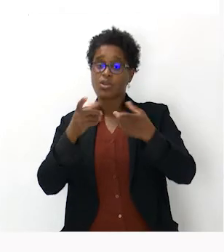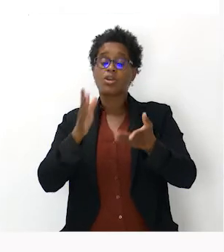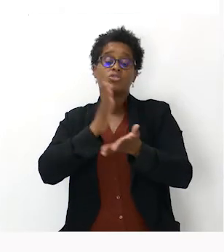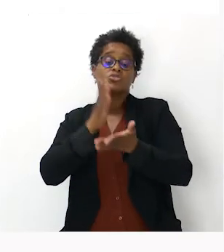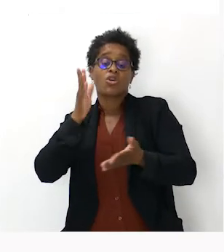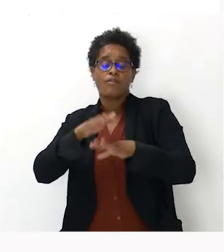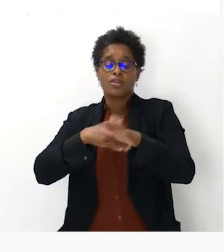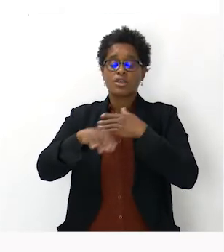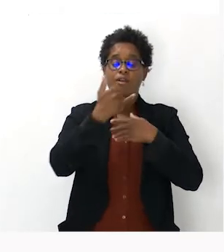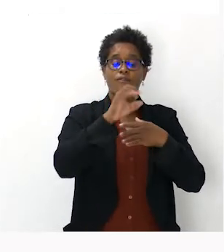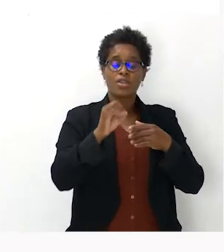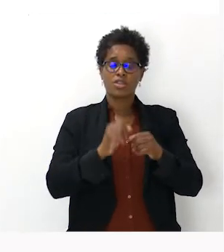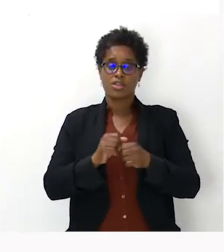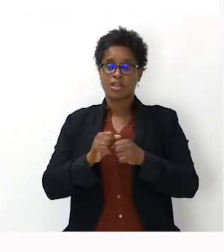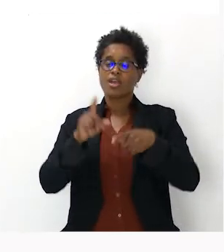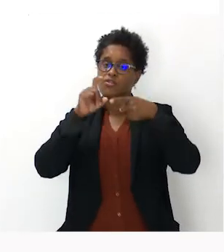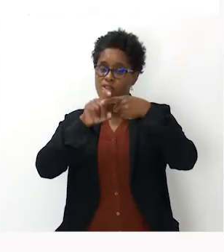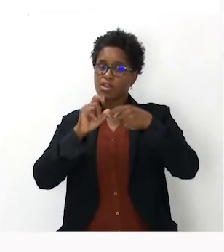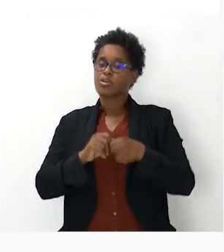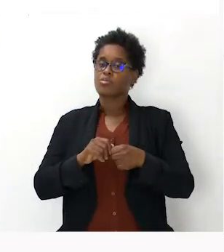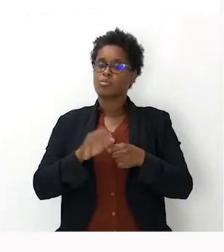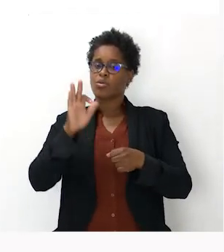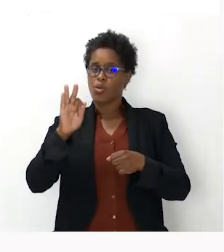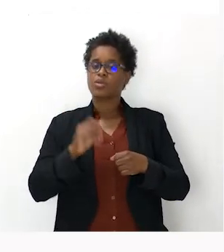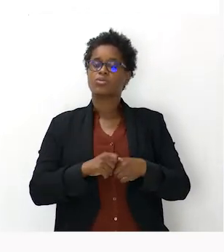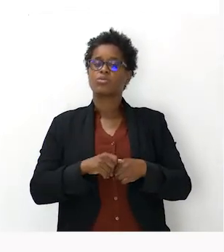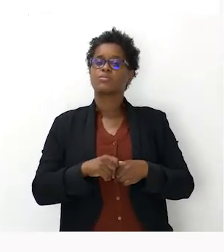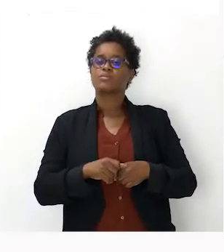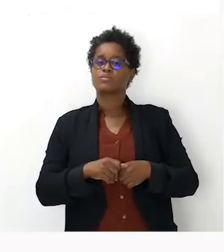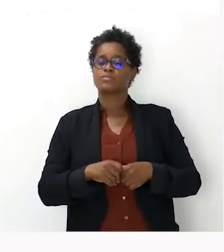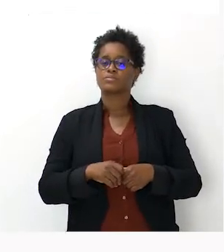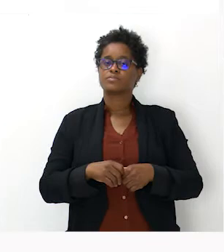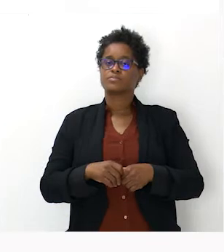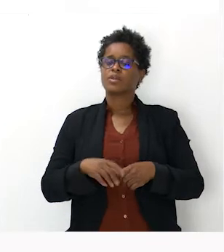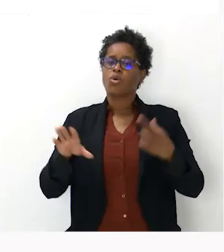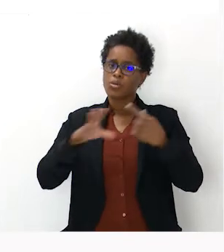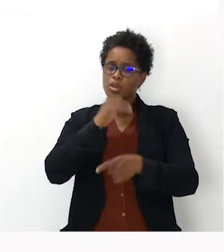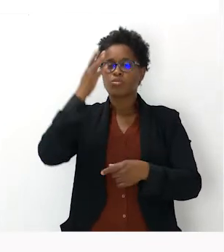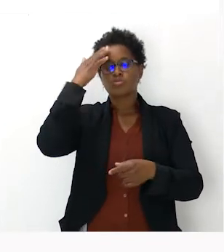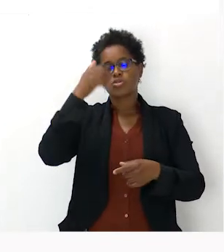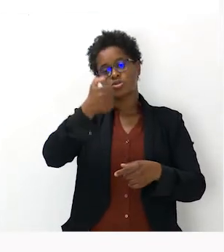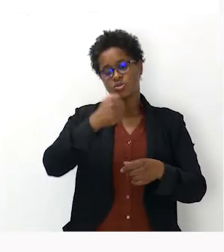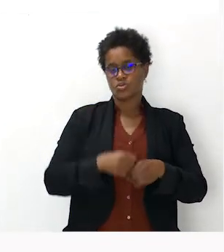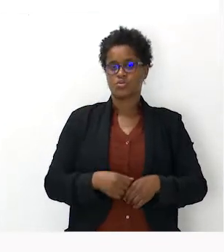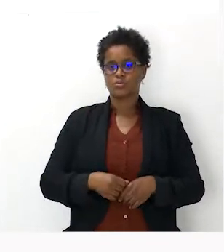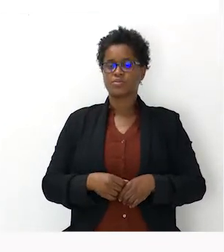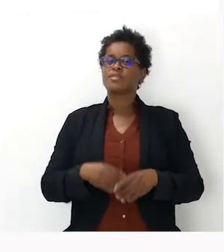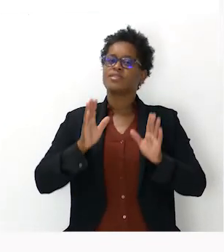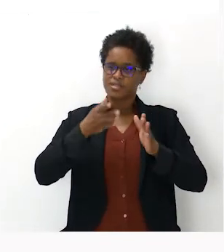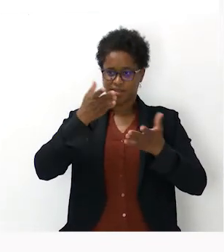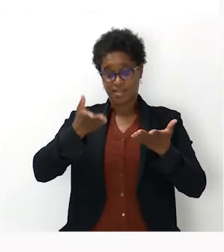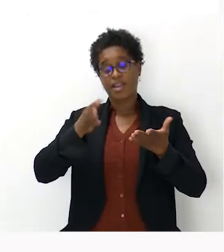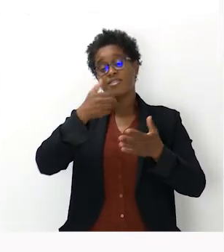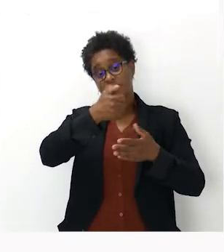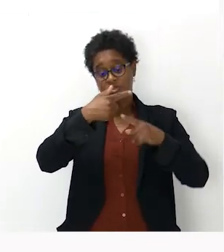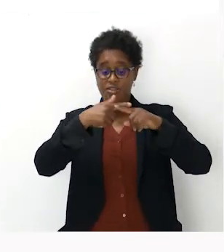fazer 20 a dividir por 4, nós obtemos o número 5. Então,